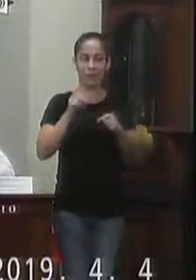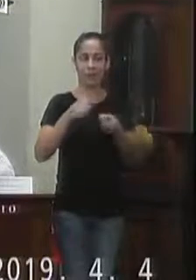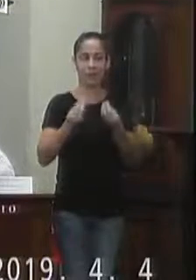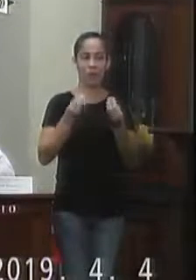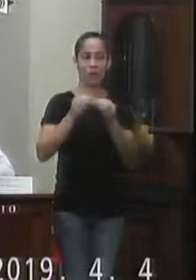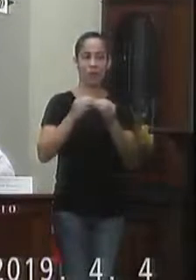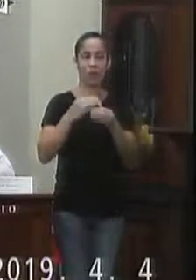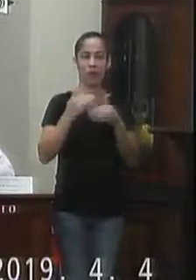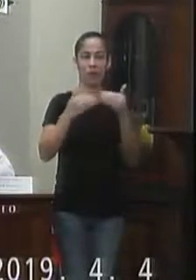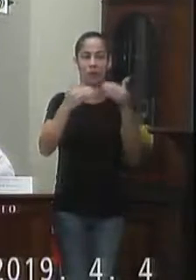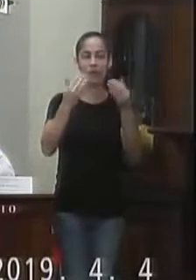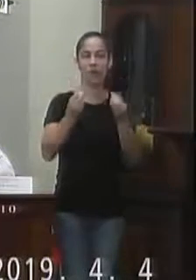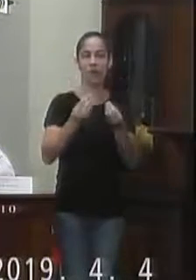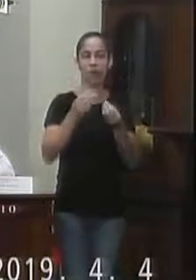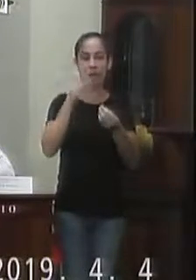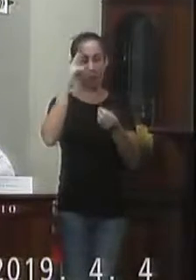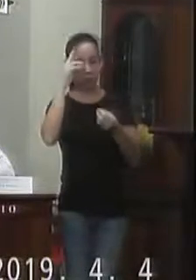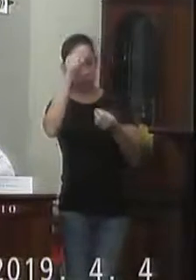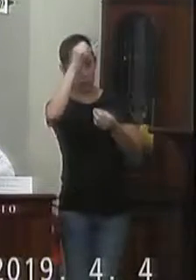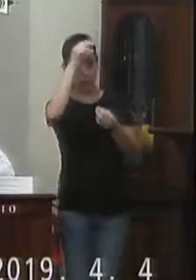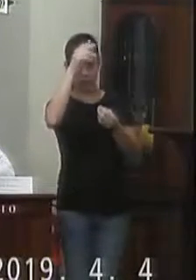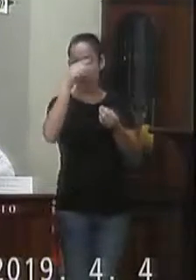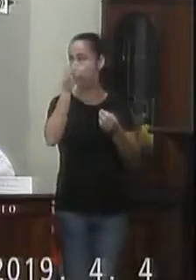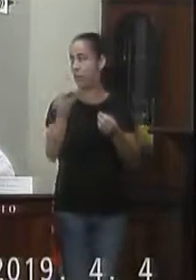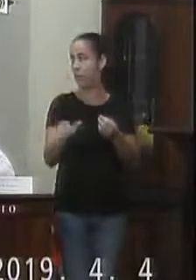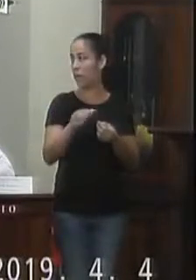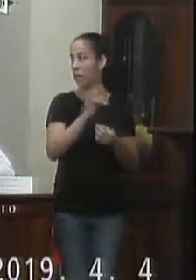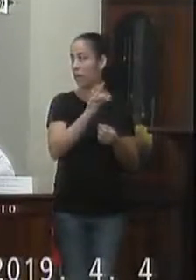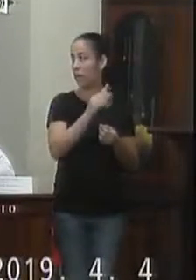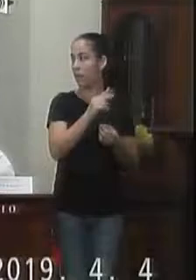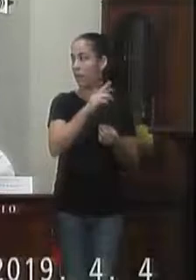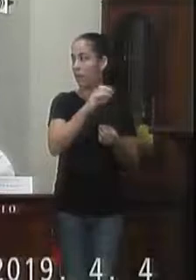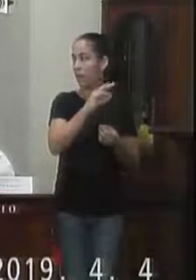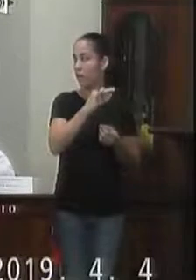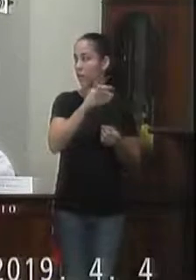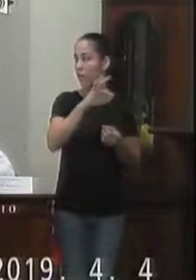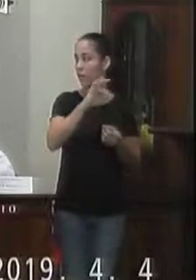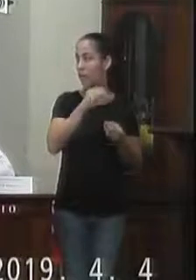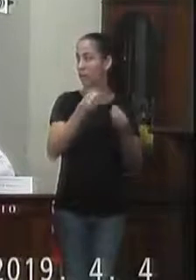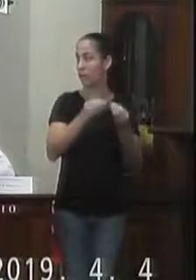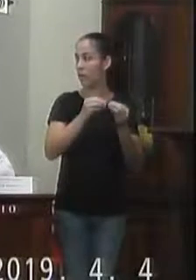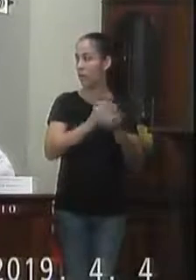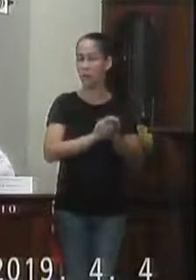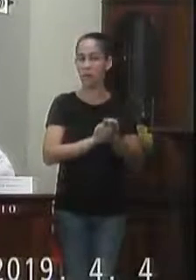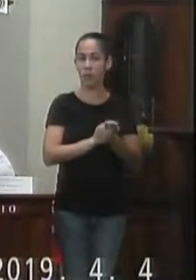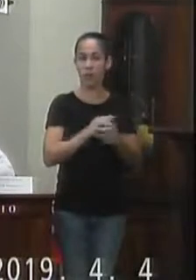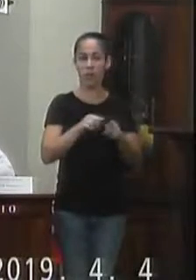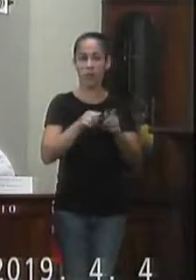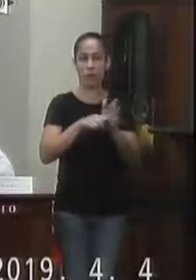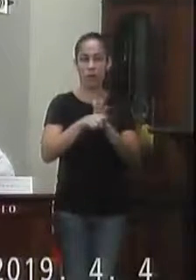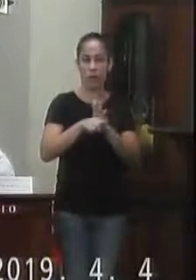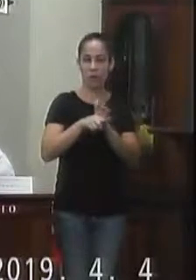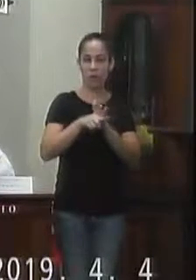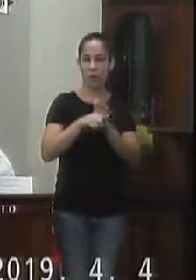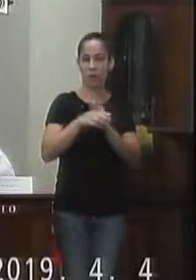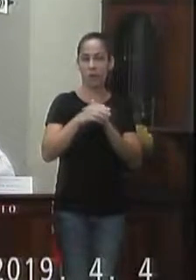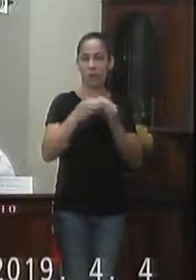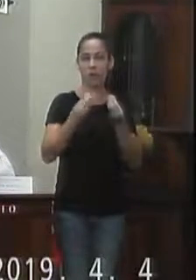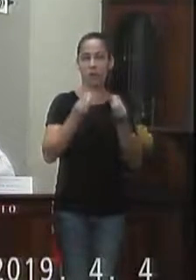rito procedimental, tendo o chefe do Poder Executivo Municipal competência privativa para a autoria de legislar. Quanto à análise material